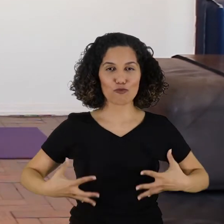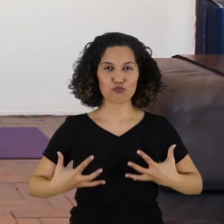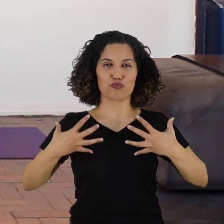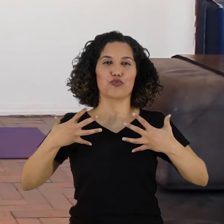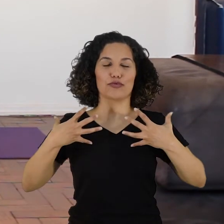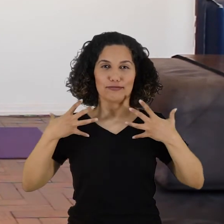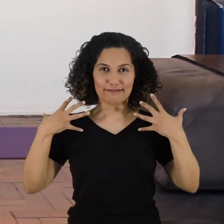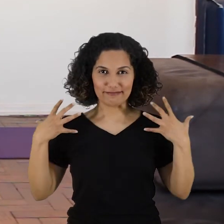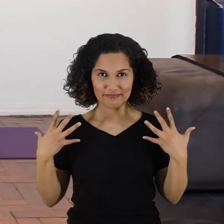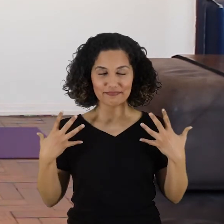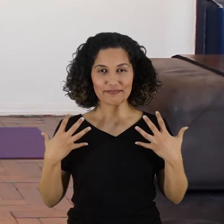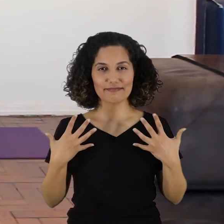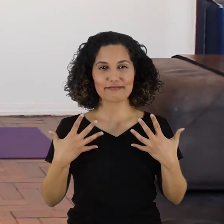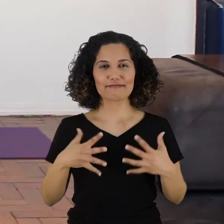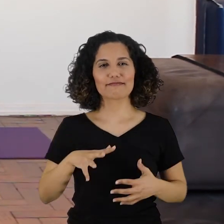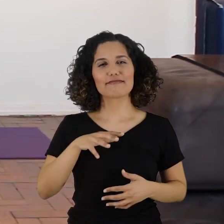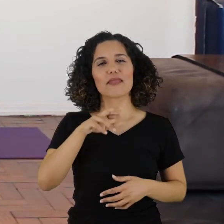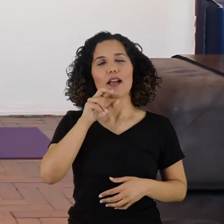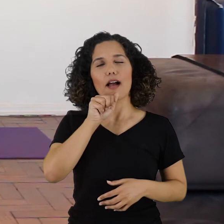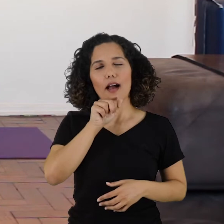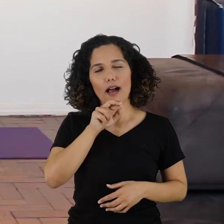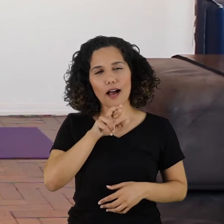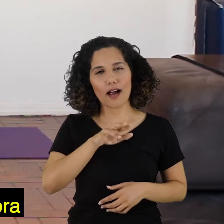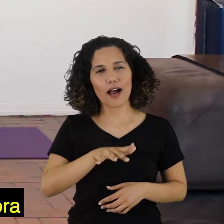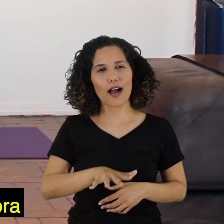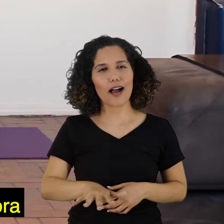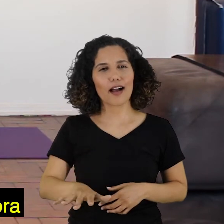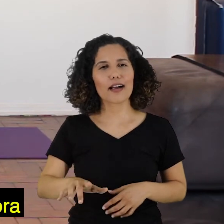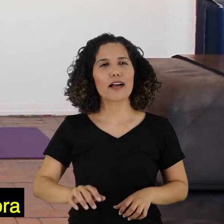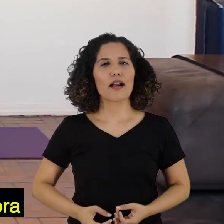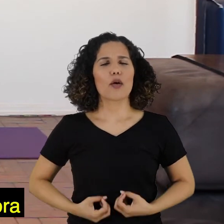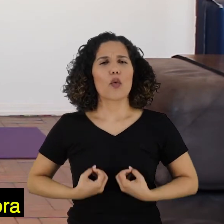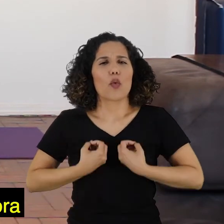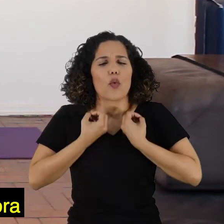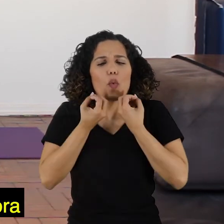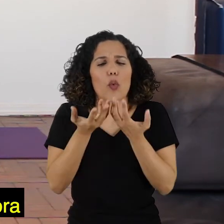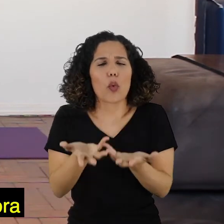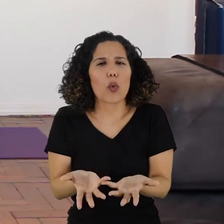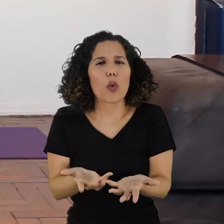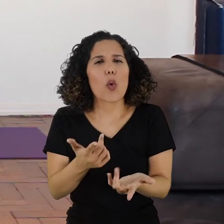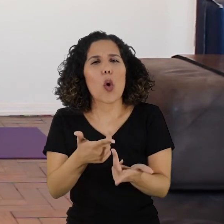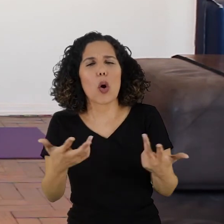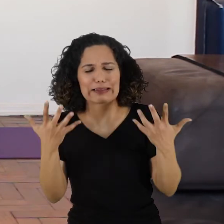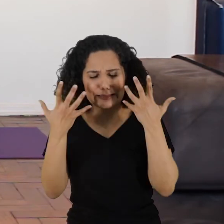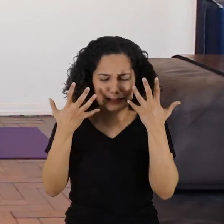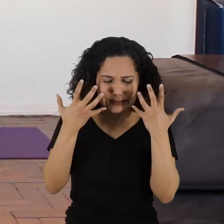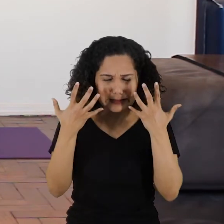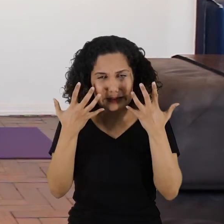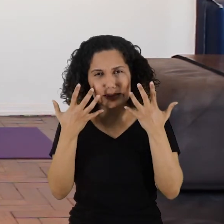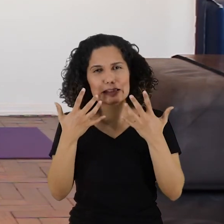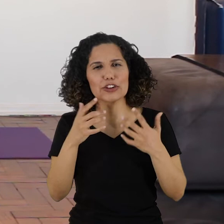energia. Quando você expirar, relaxa o seu corpo e ao mesmo tempo joga para fora tudo aquilo que te